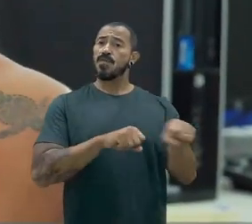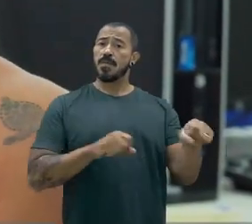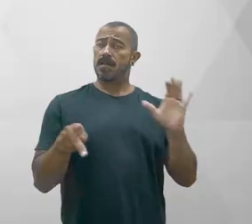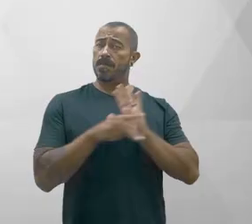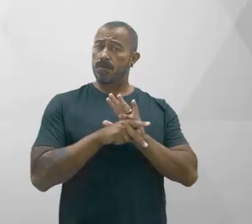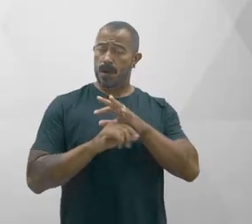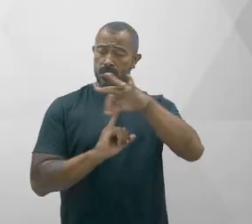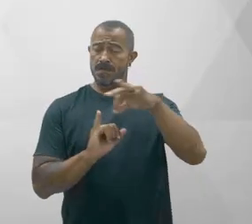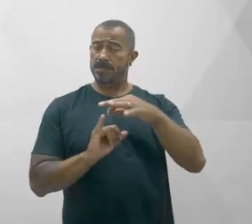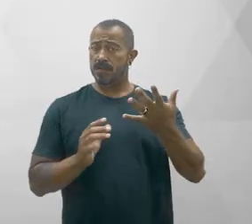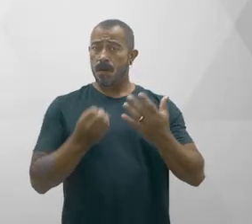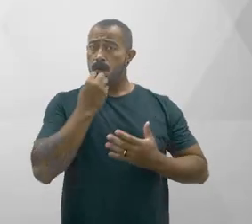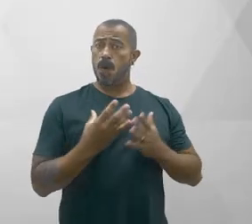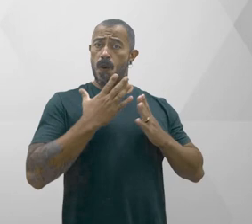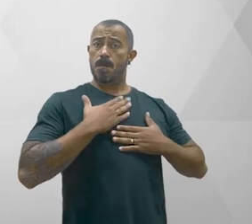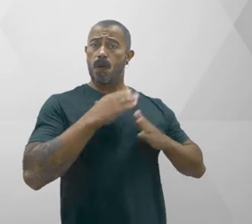no currículo.